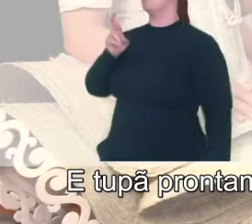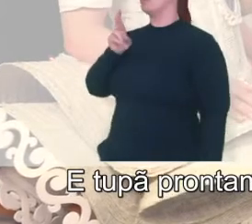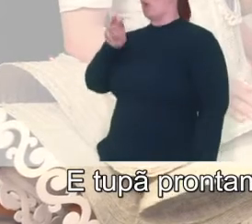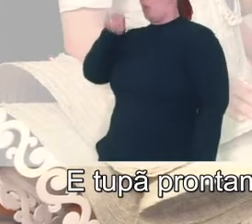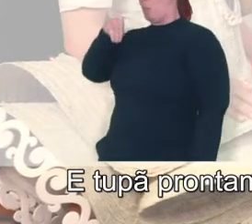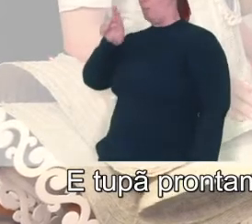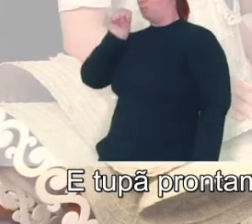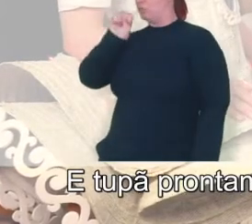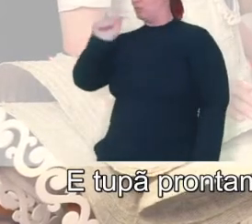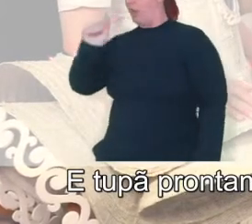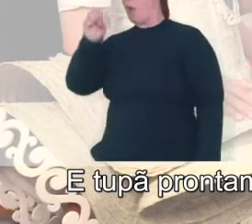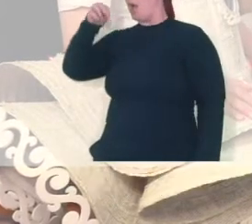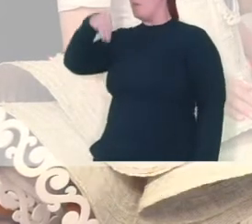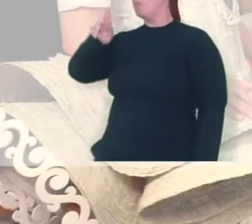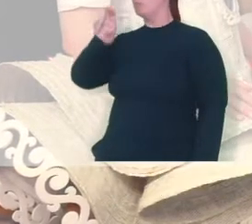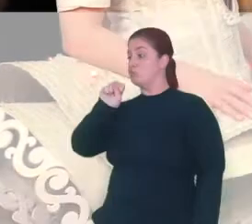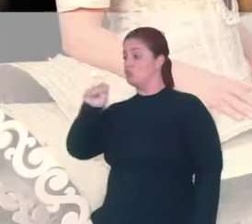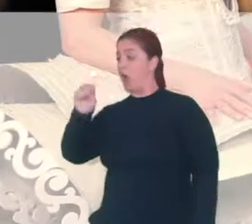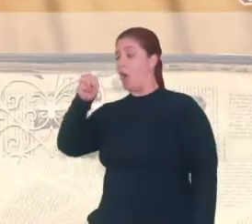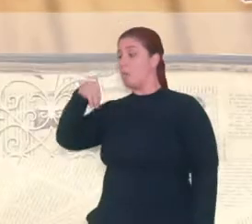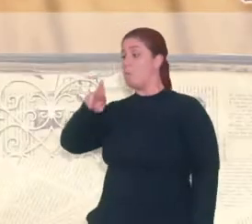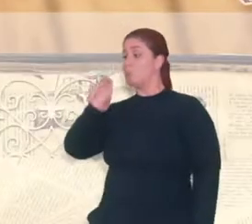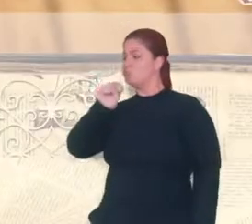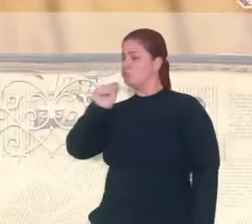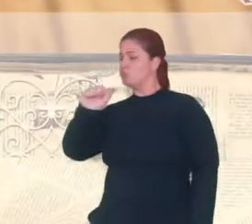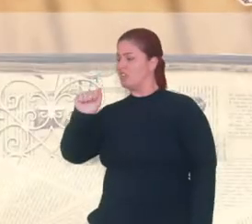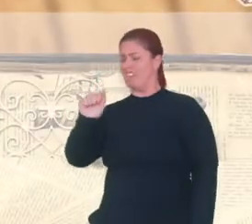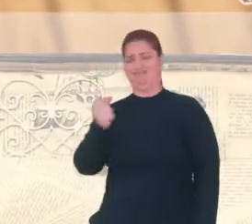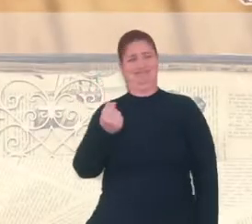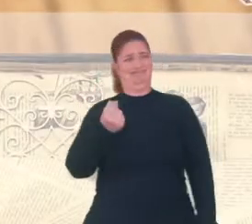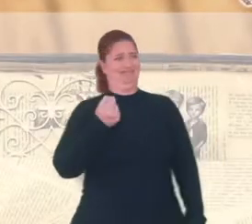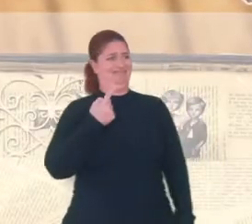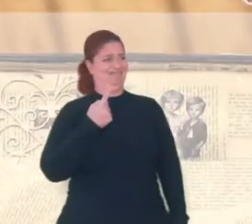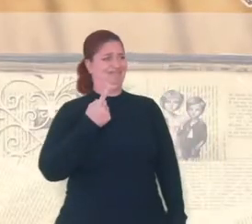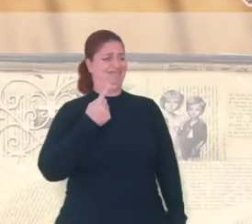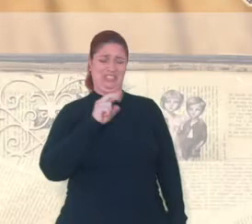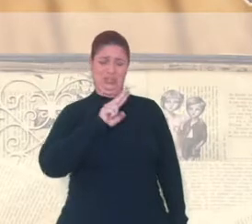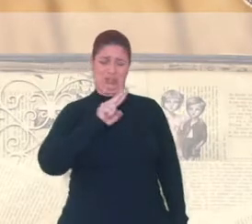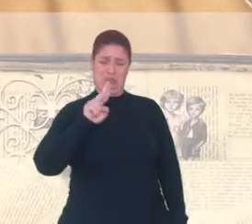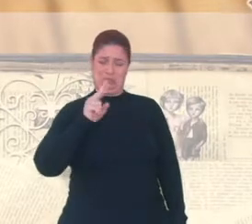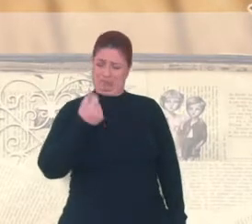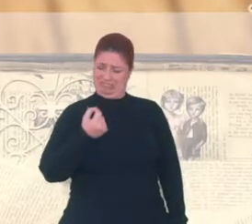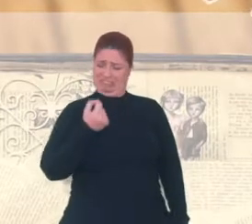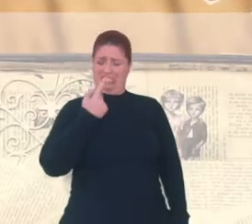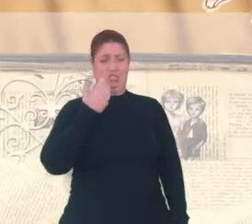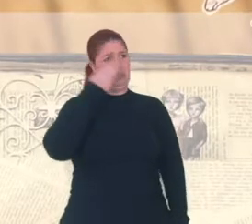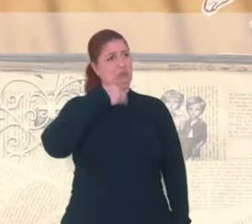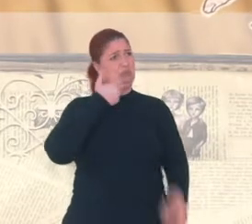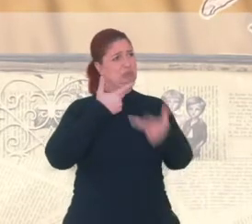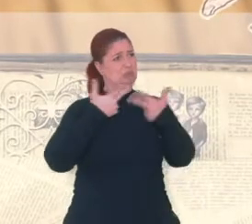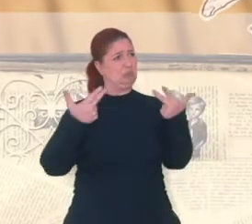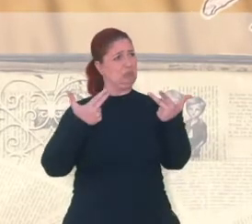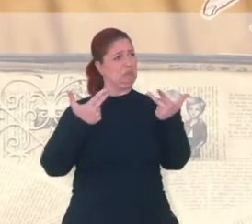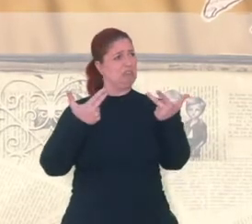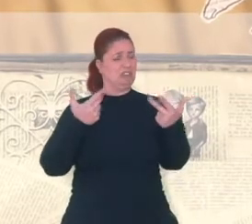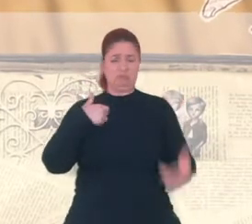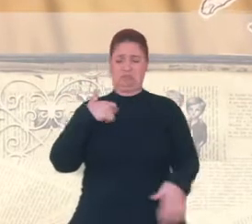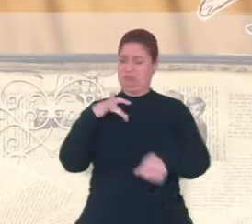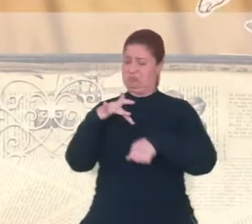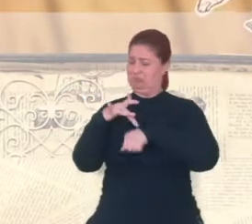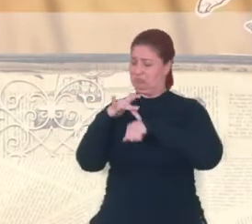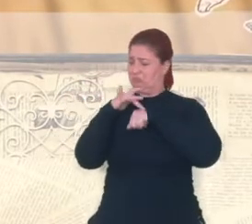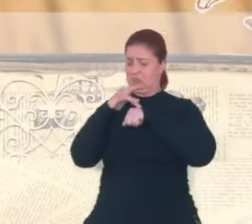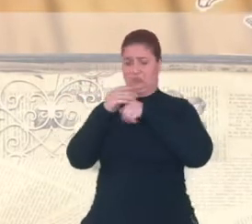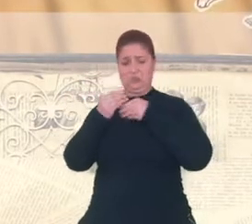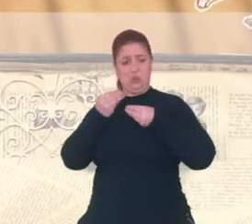Mussá, Mussá, Mussá. Nossa, que nome diferente para uma fruta, né? A anta ficou até com